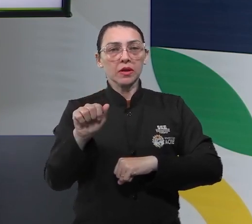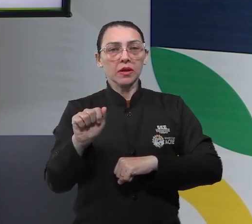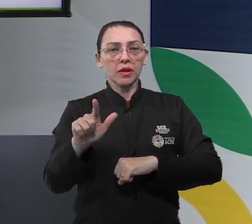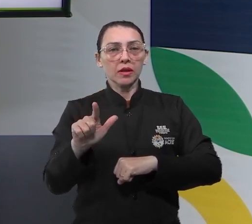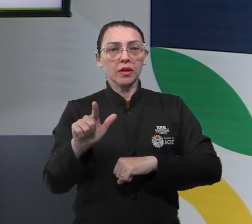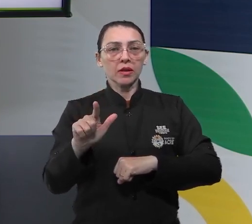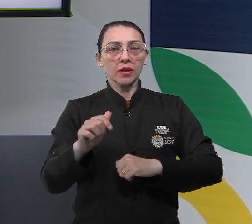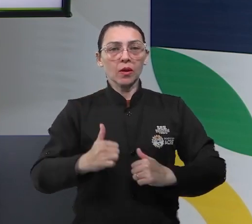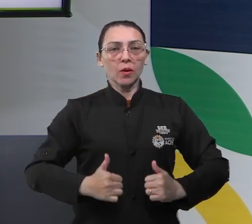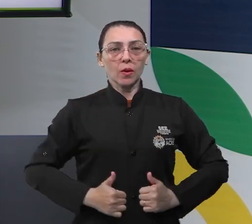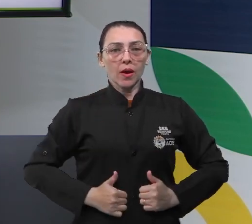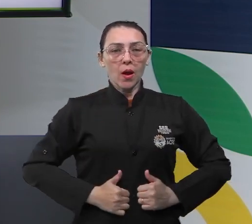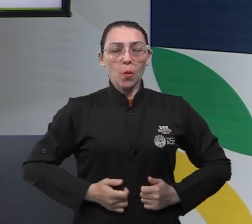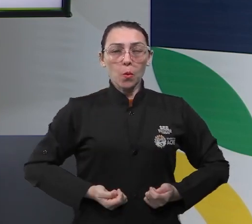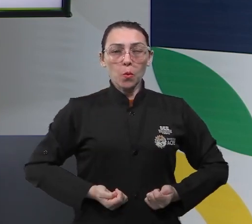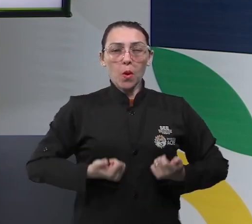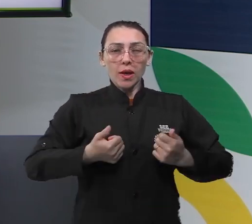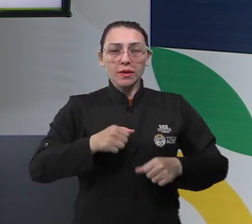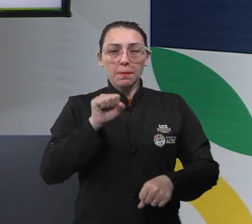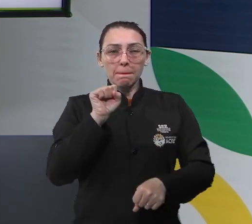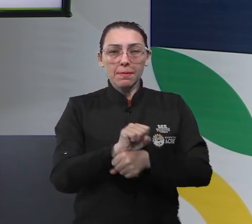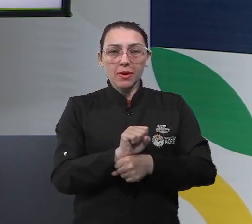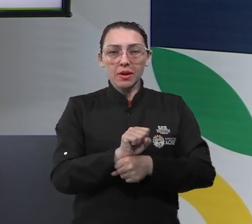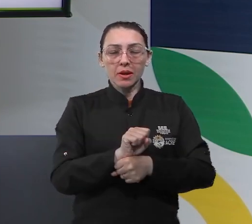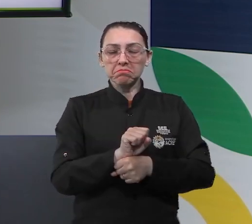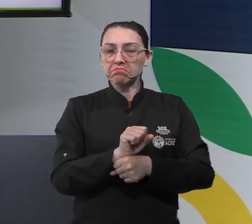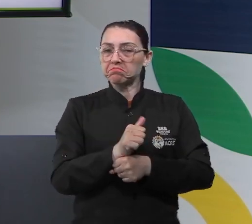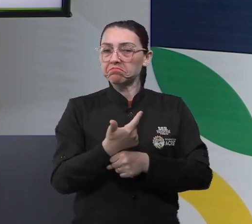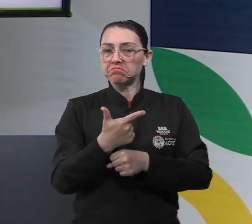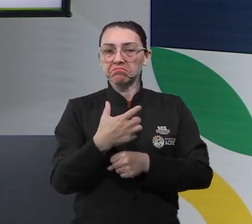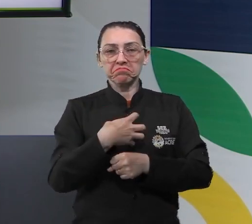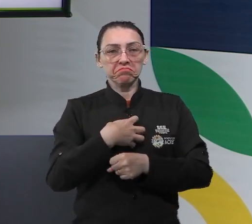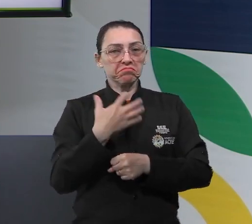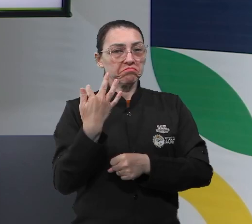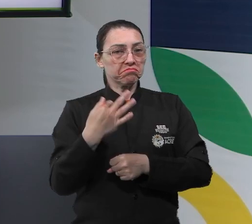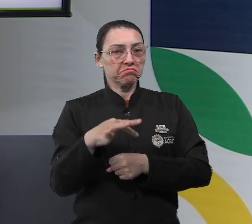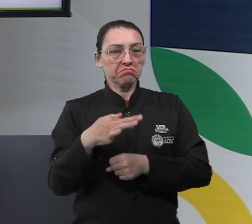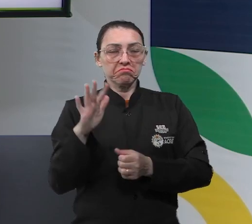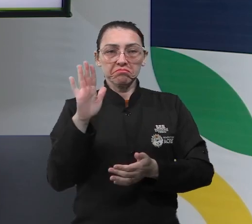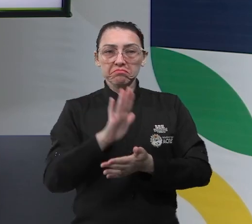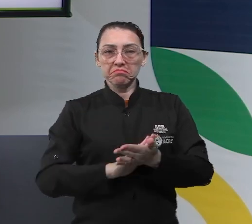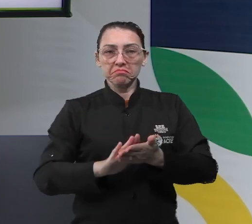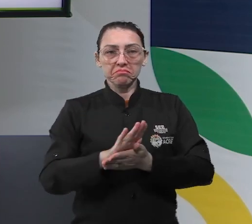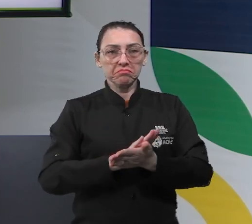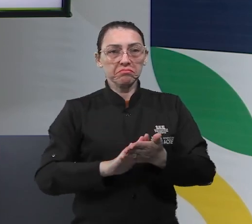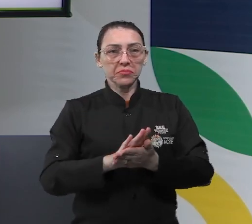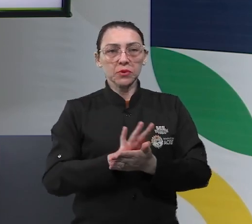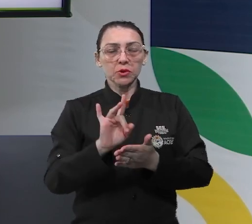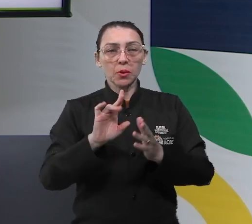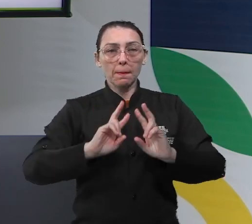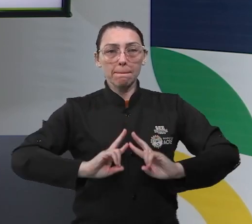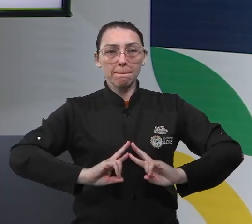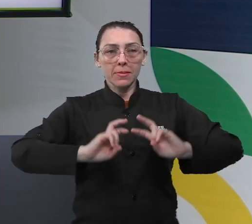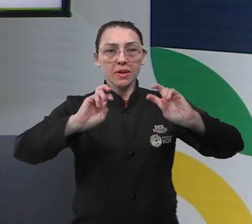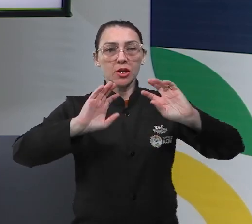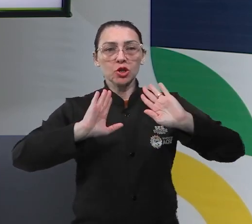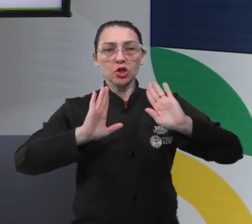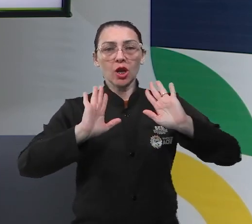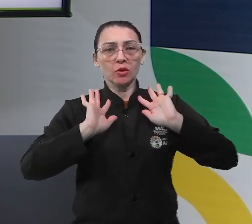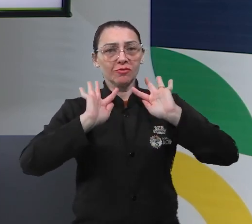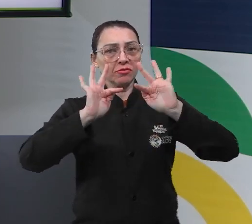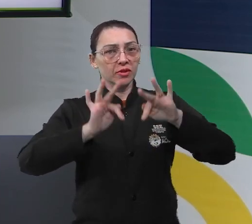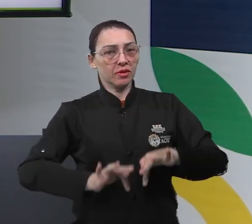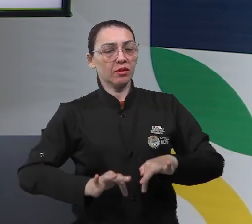seu rim está quase parando. Ele não emite sinais, não emite dor, então tu só percebe quando ele já está no